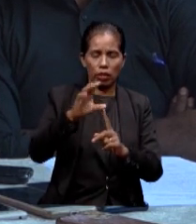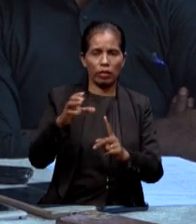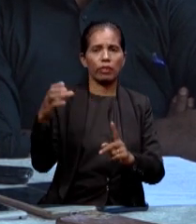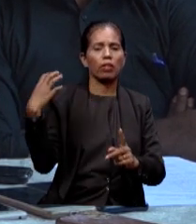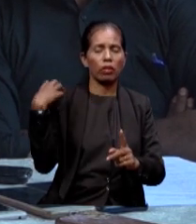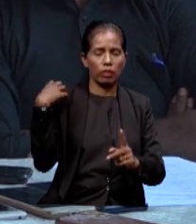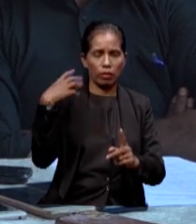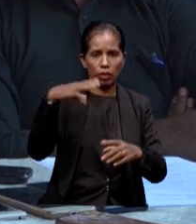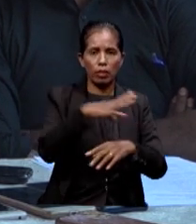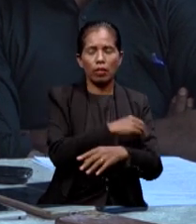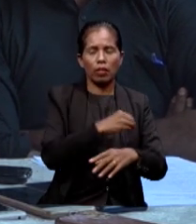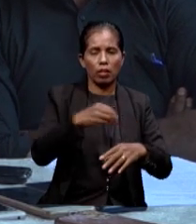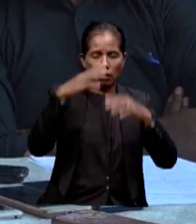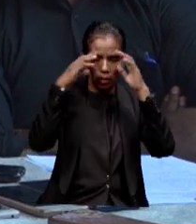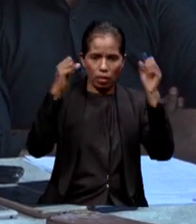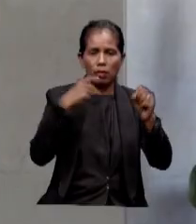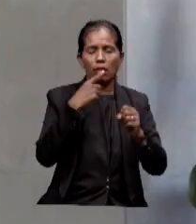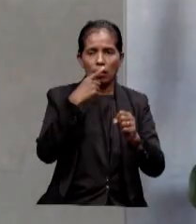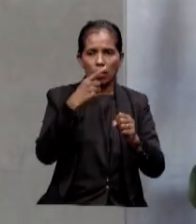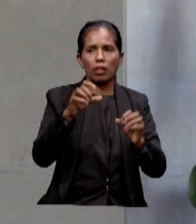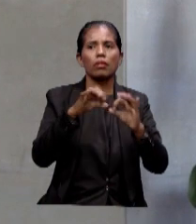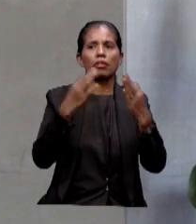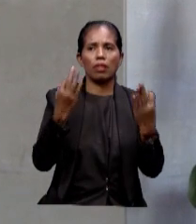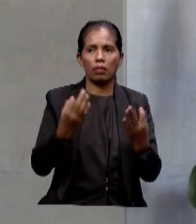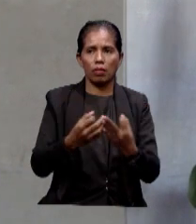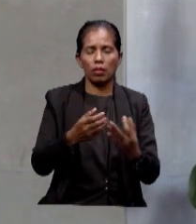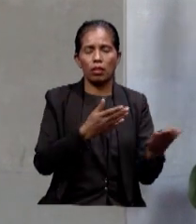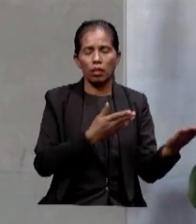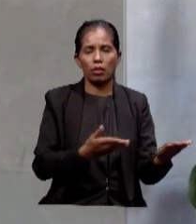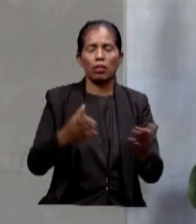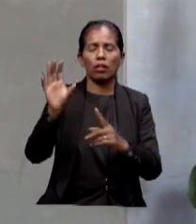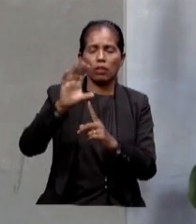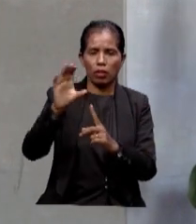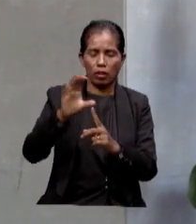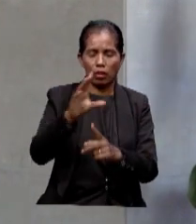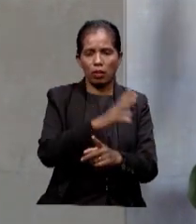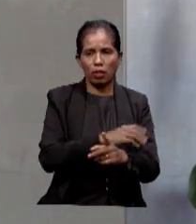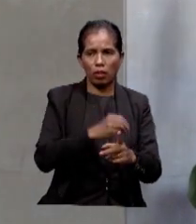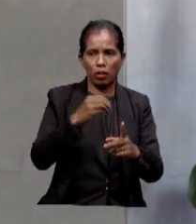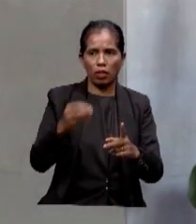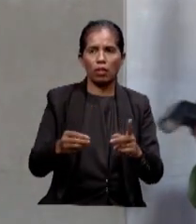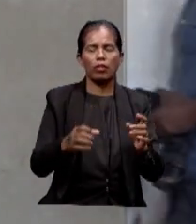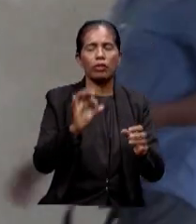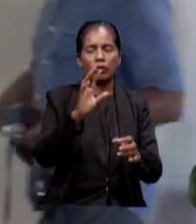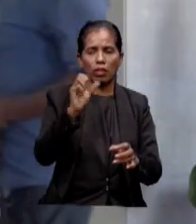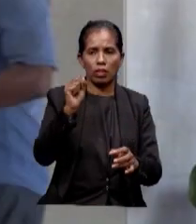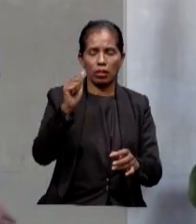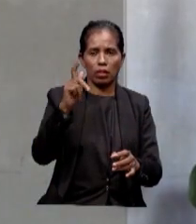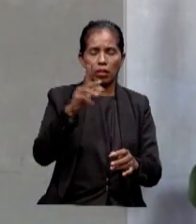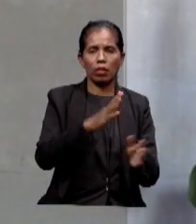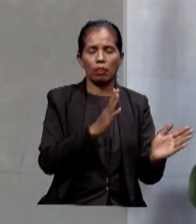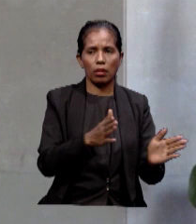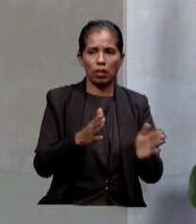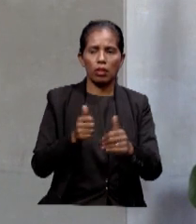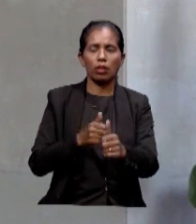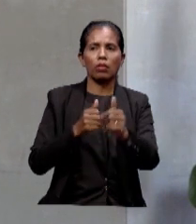interino presidensia republika niane familia Matabian selore sefi kasa militar interino Francisco da Silva hodi prosesa